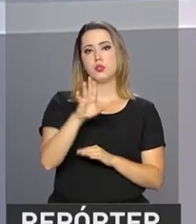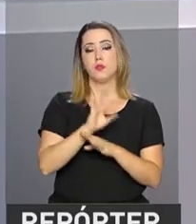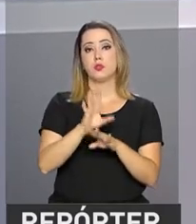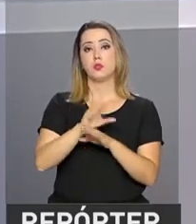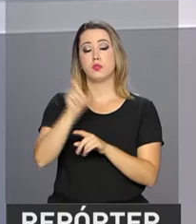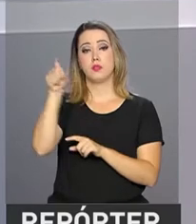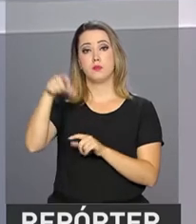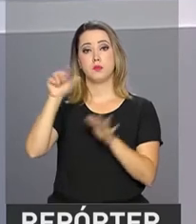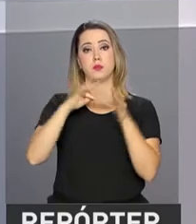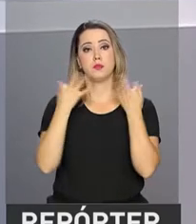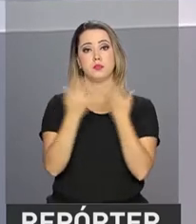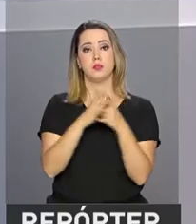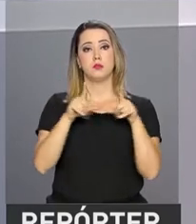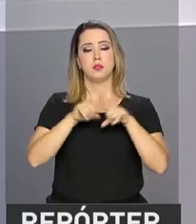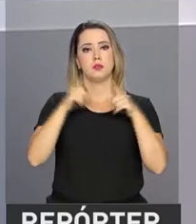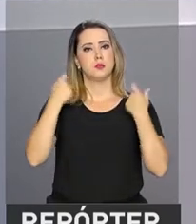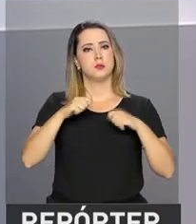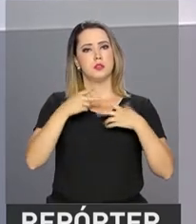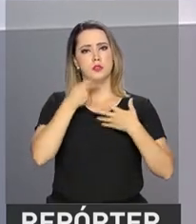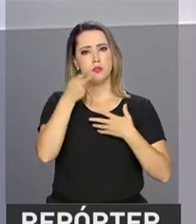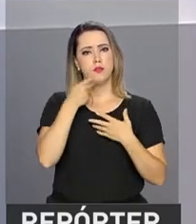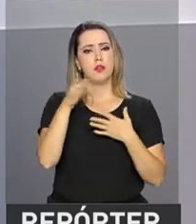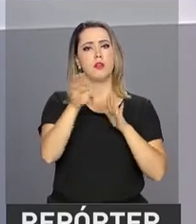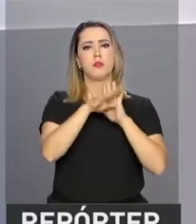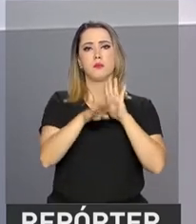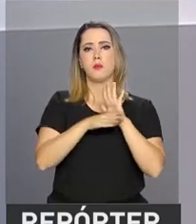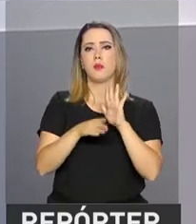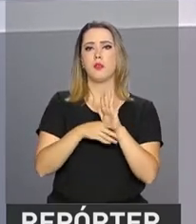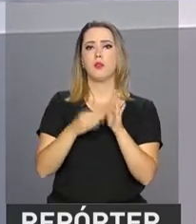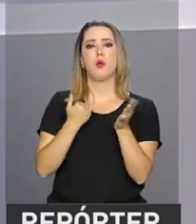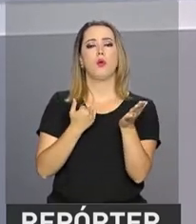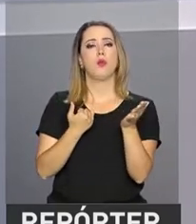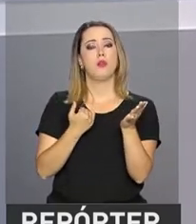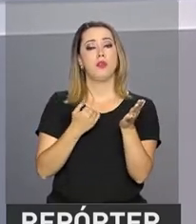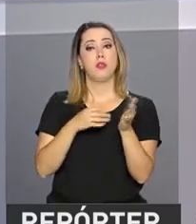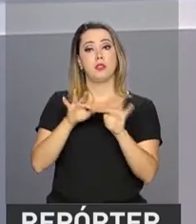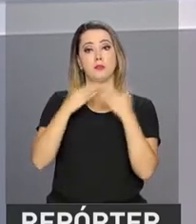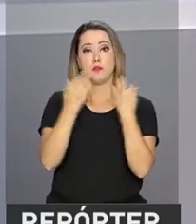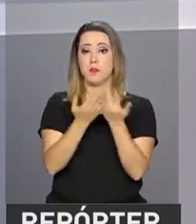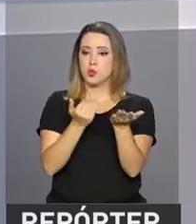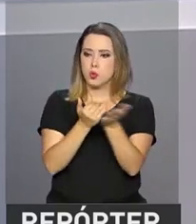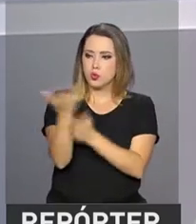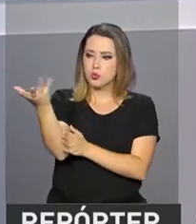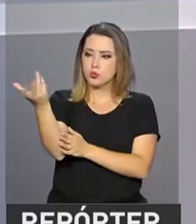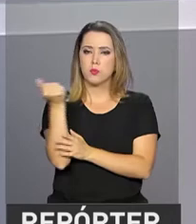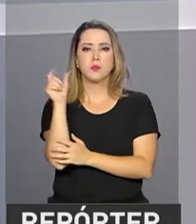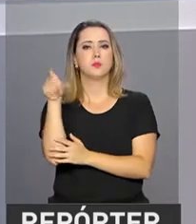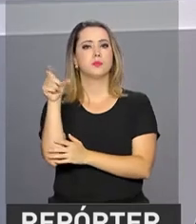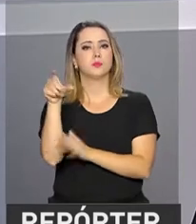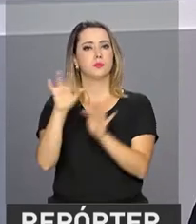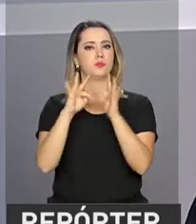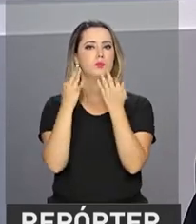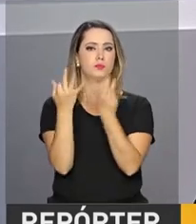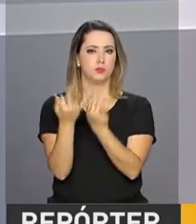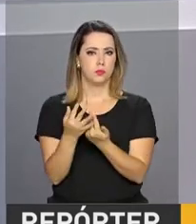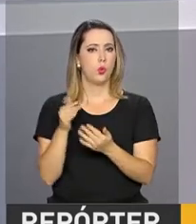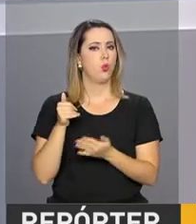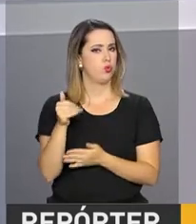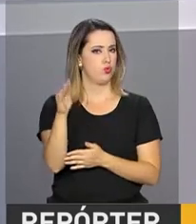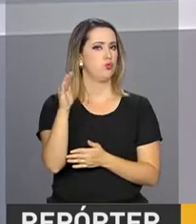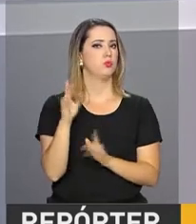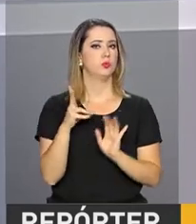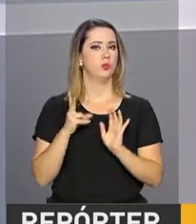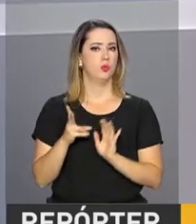vale destacar que a participação no programa não impede que essas famílias continuem a receber o dinheiro mensal do bolsa família